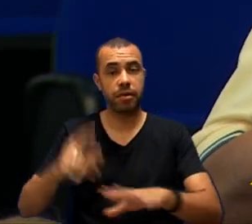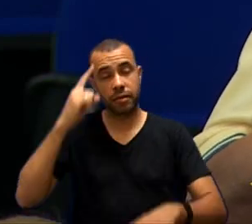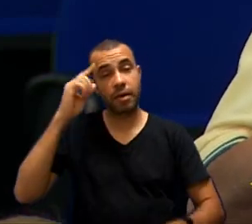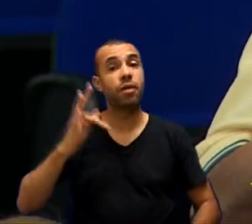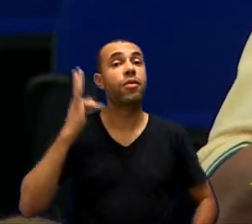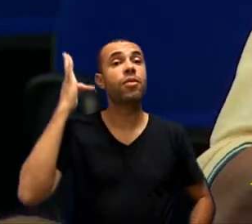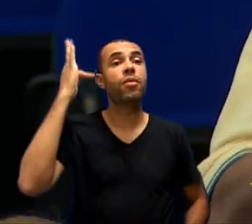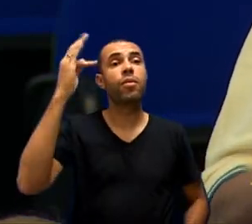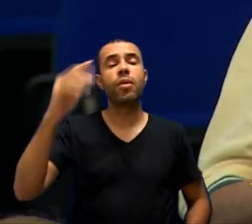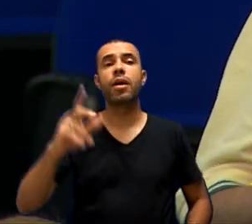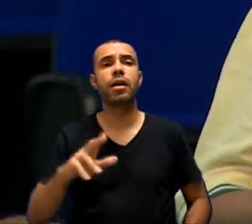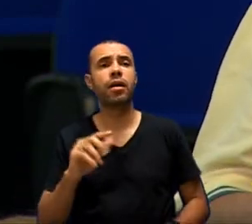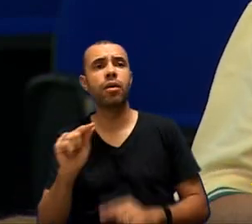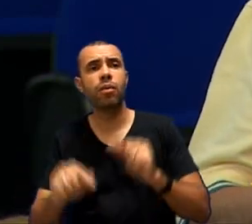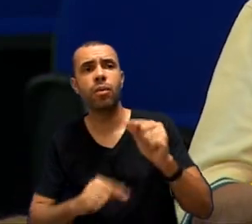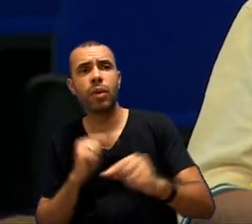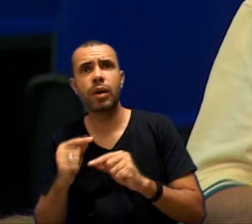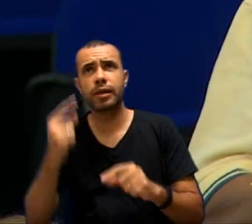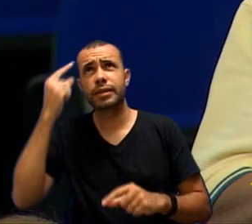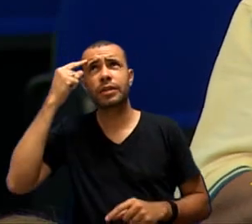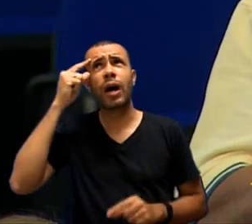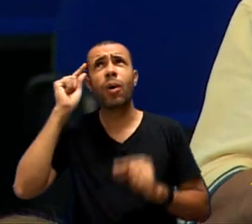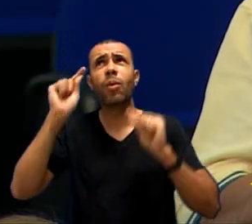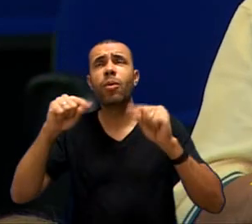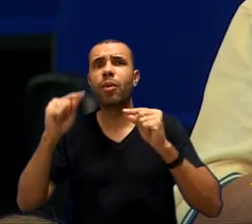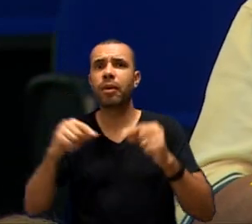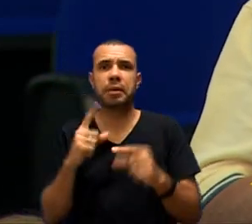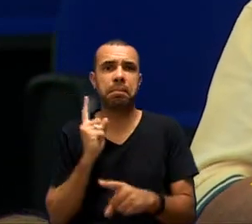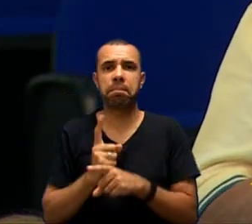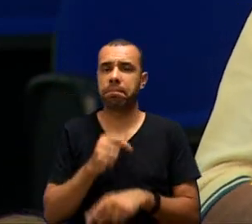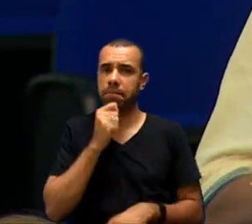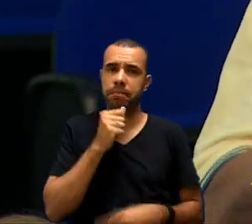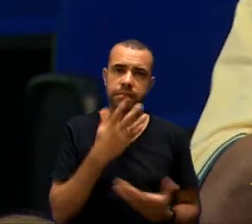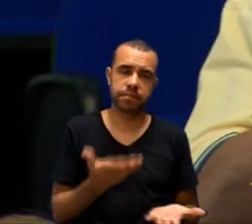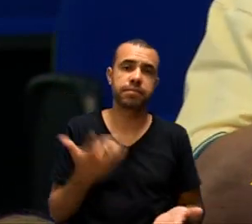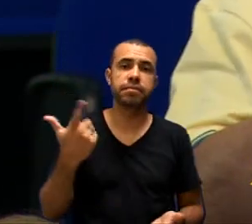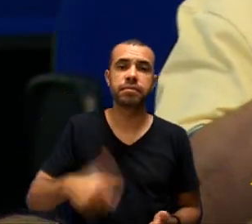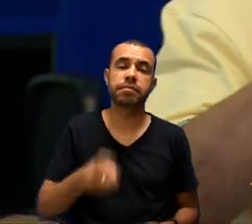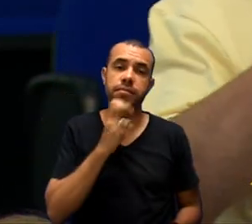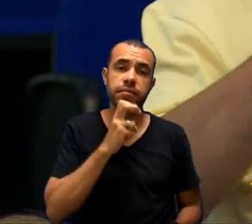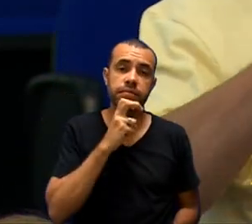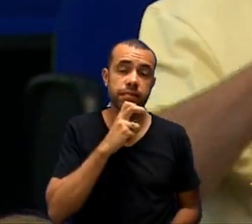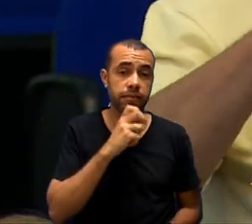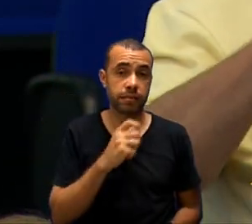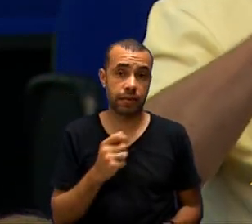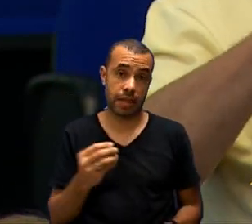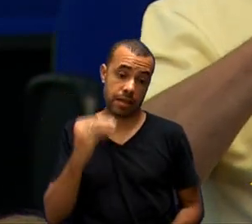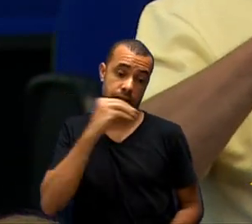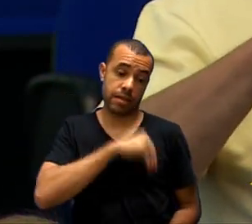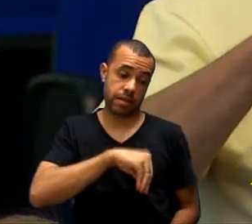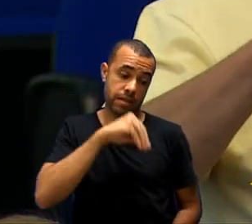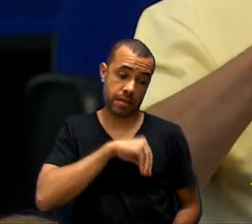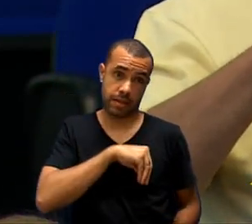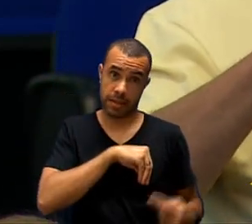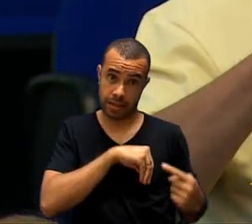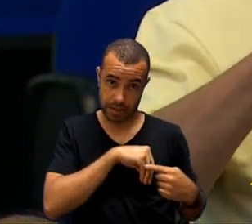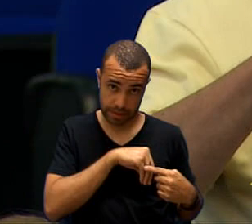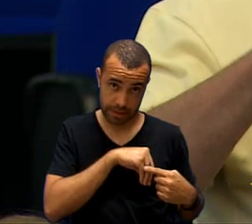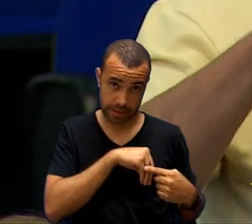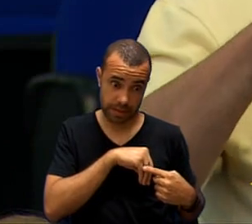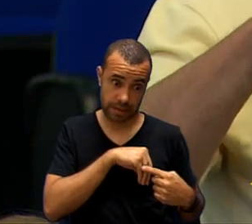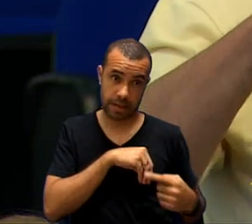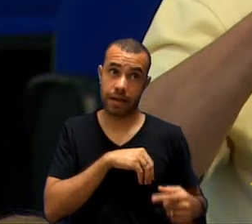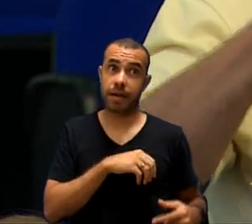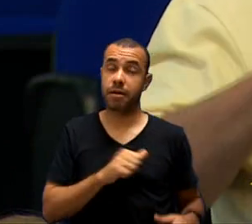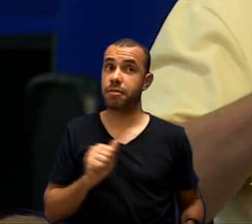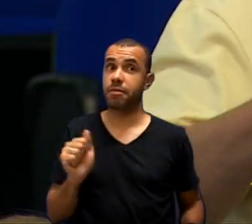vista. Sorocaba paga, os melhores salários de Sorocaba estão entre aqueles que são pagos pela prefeitura.